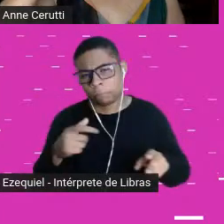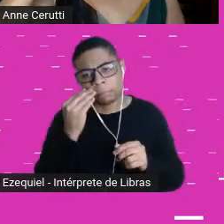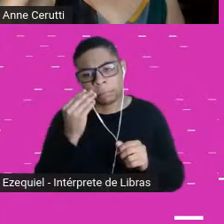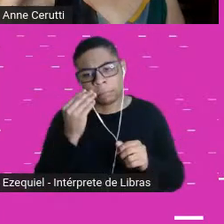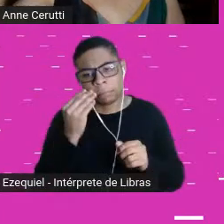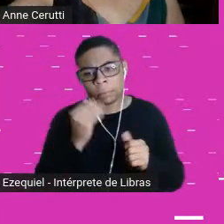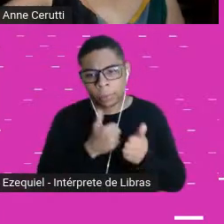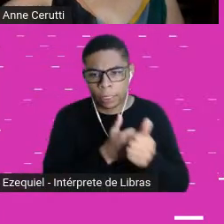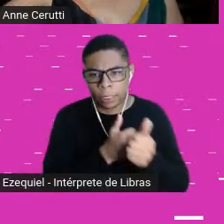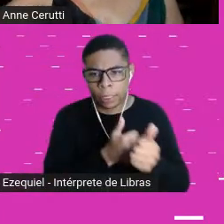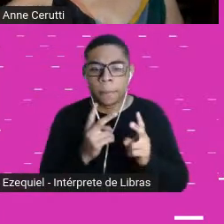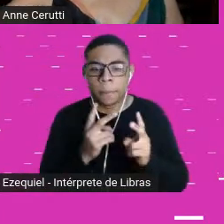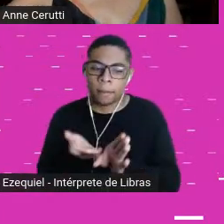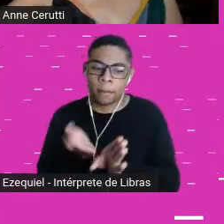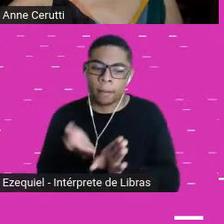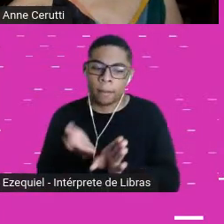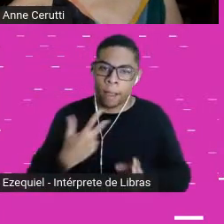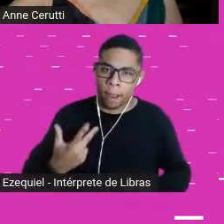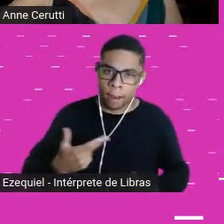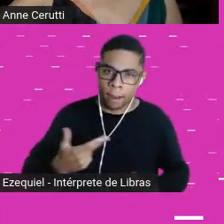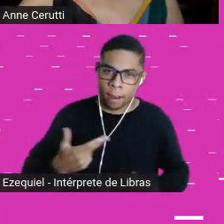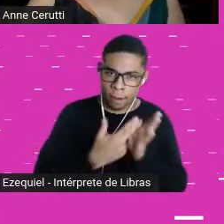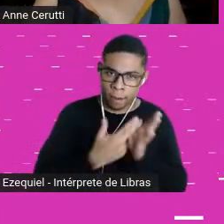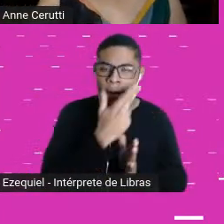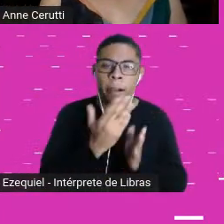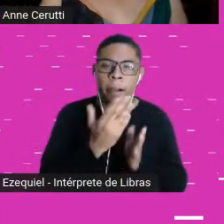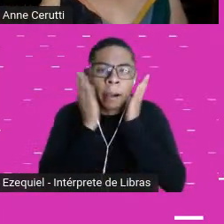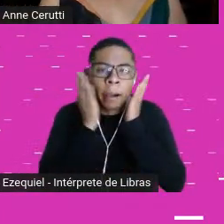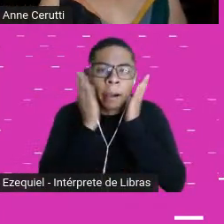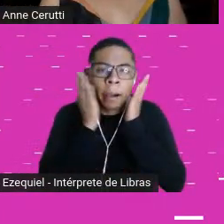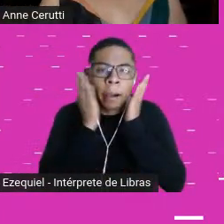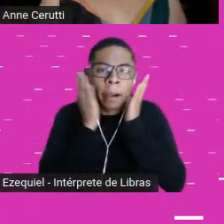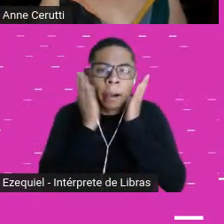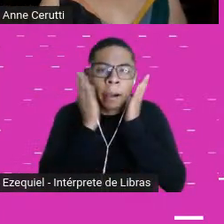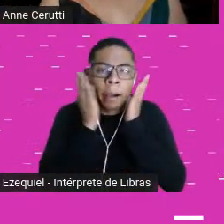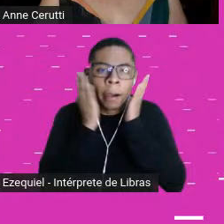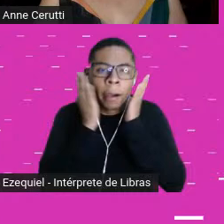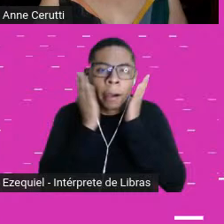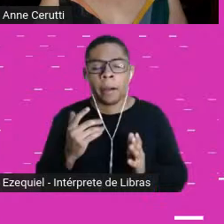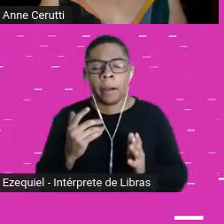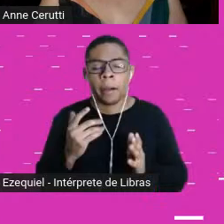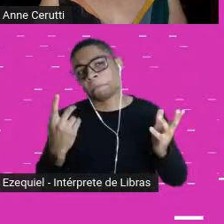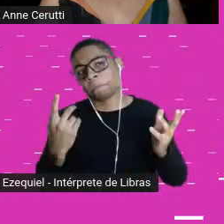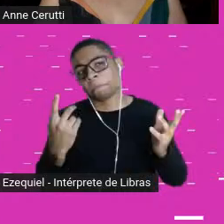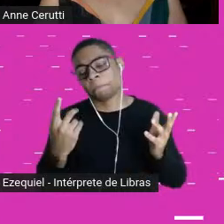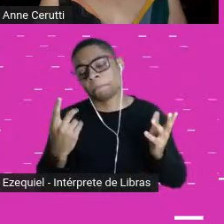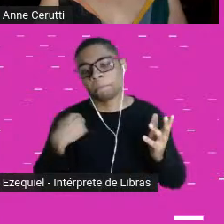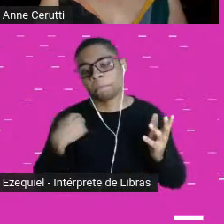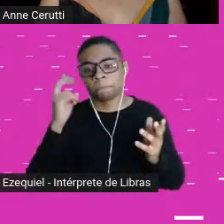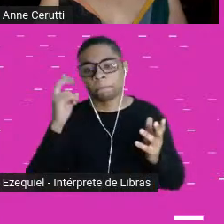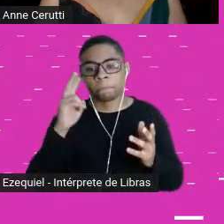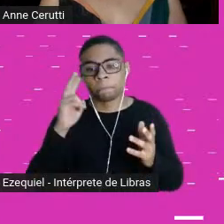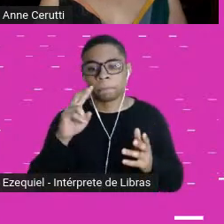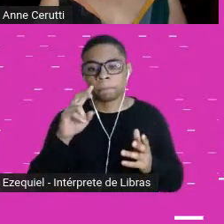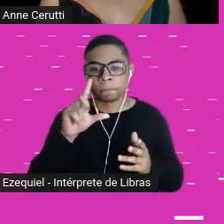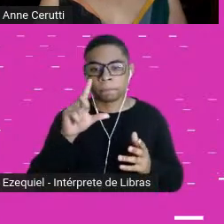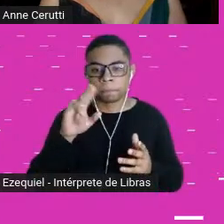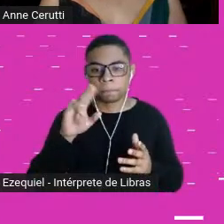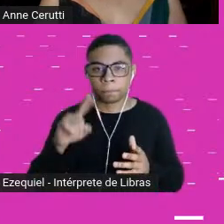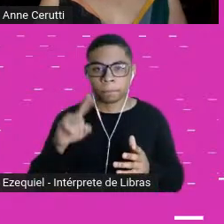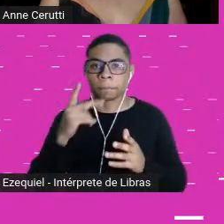que eu estava indo para um outro lado, mas eu lembro também de eles falando que que o teatro